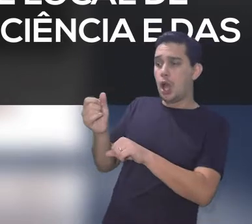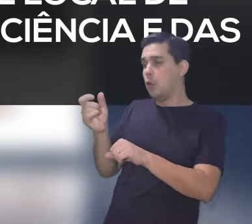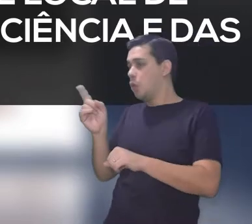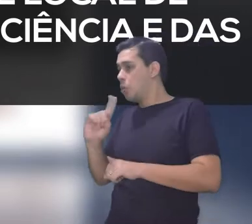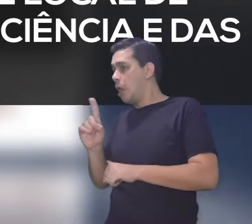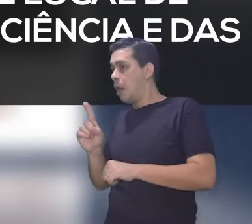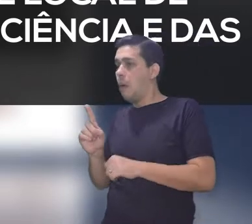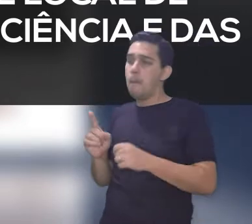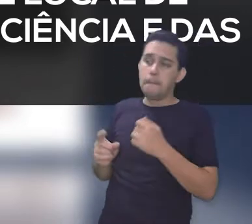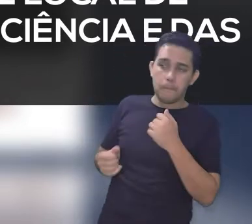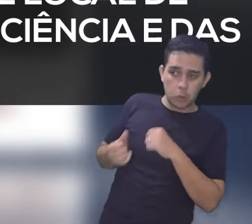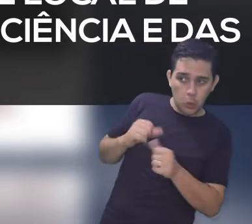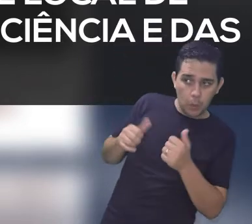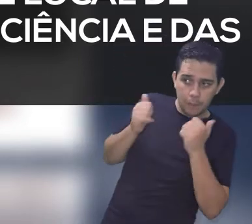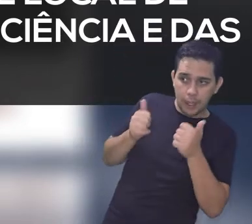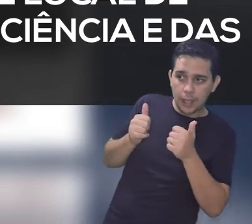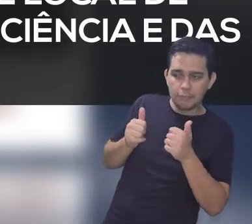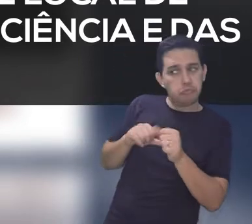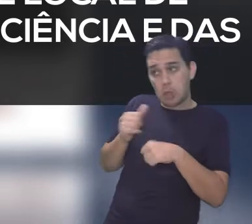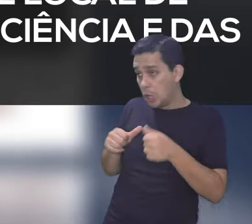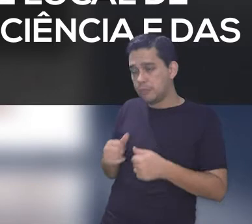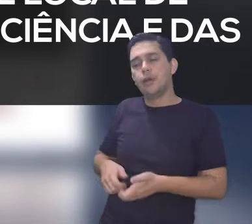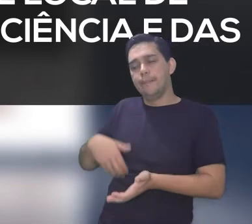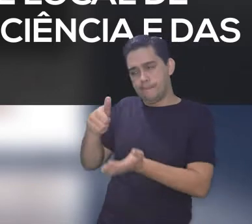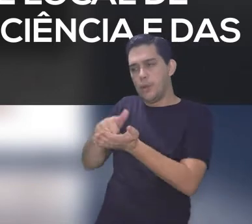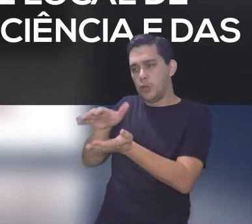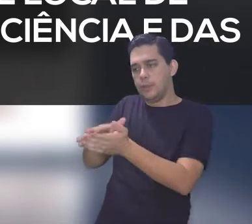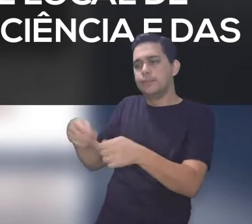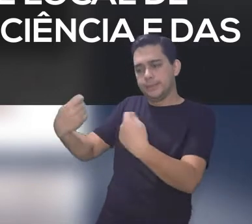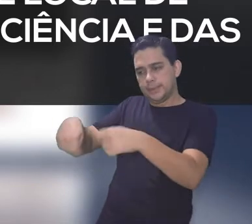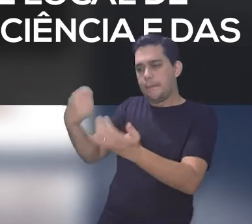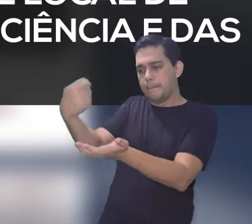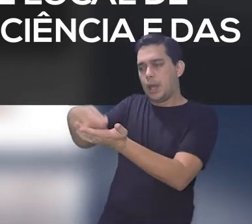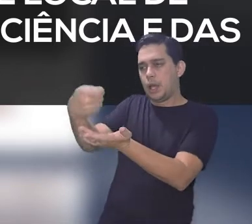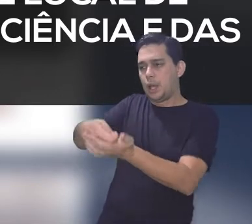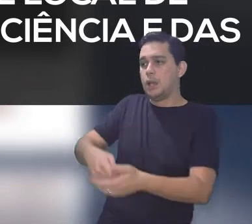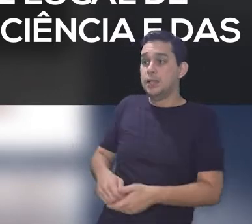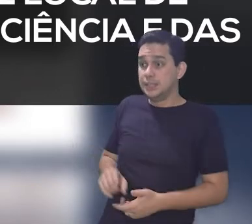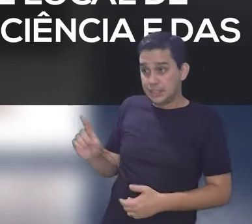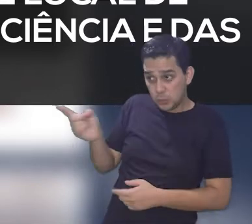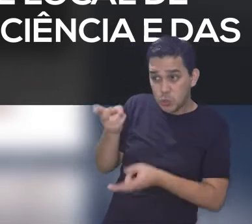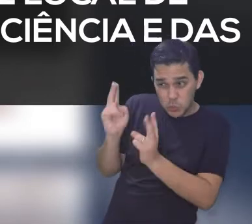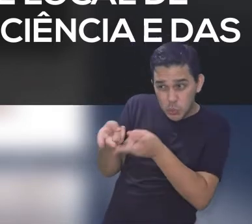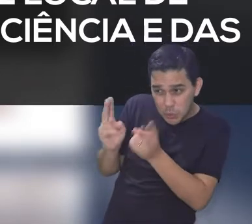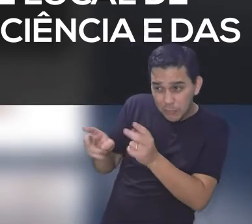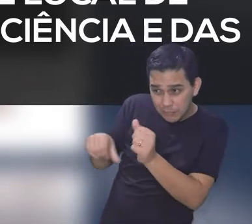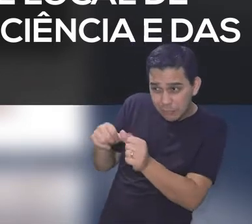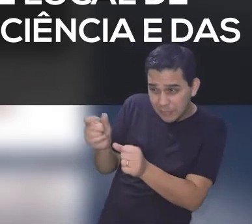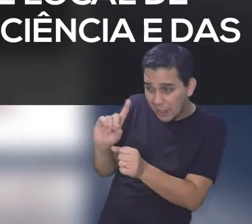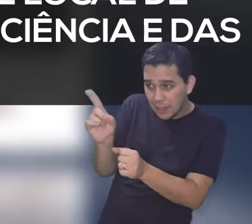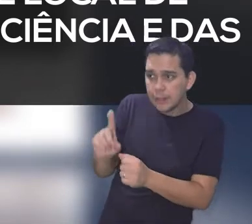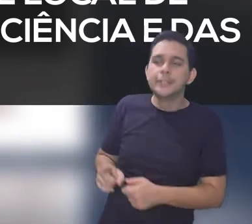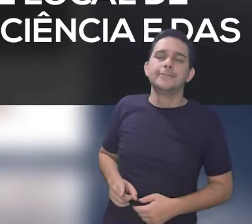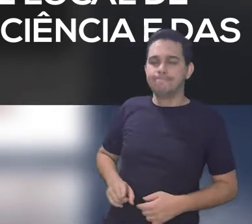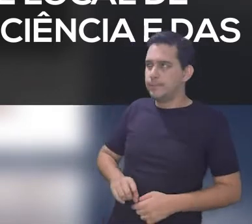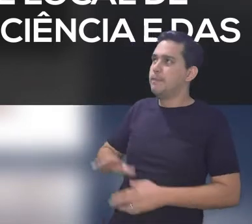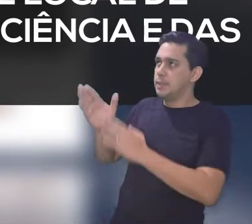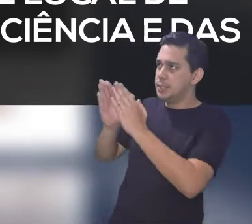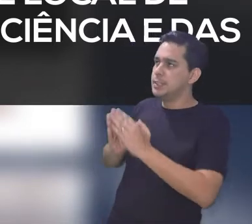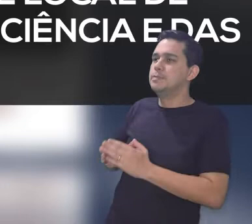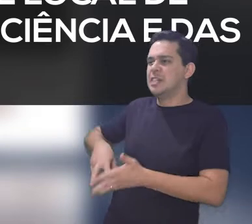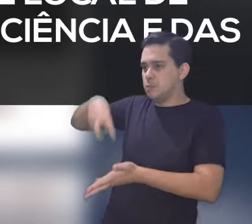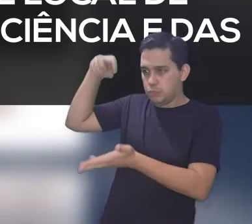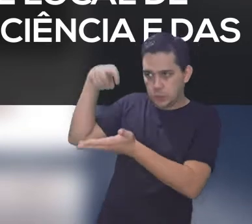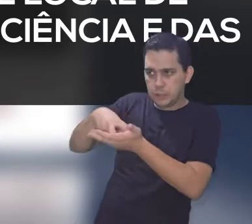feita, a gente vai cobrar a multa, né? E se a multa não for suficiente, vamos pleitear que outras medidas mais graves sejam